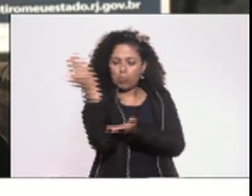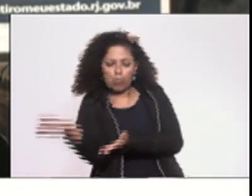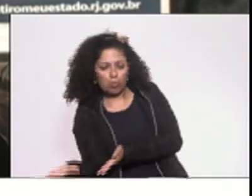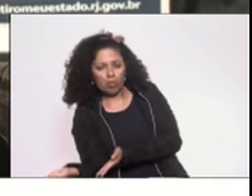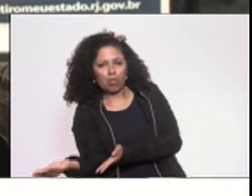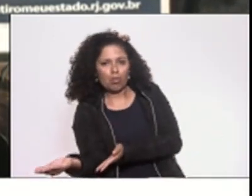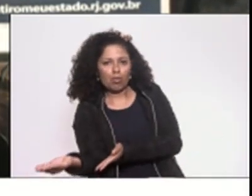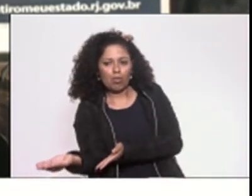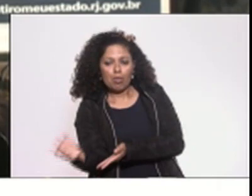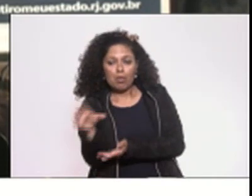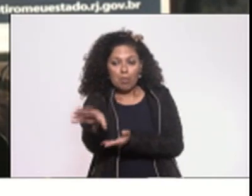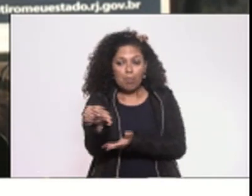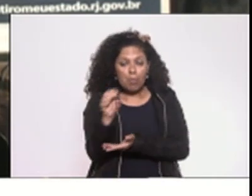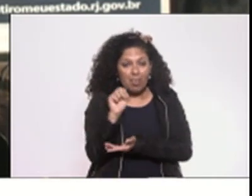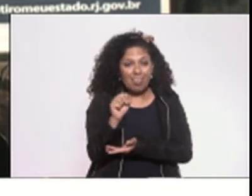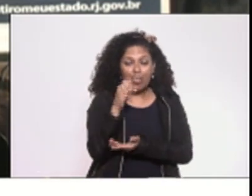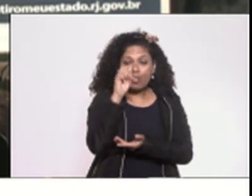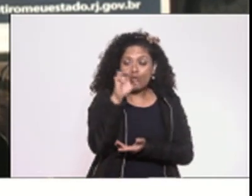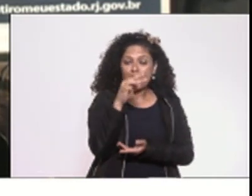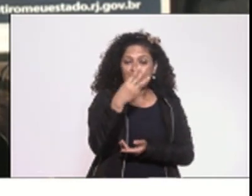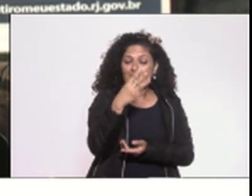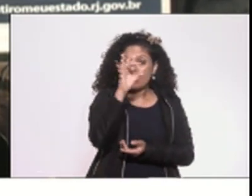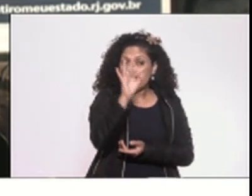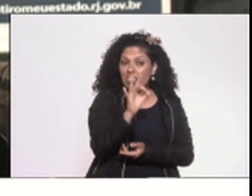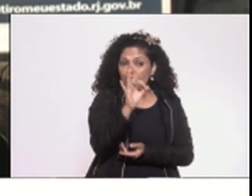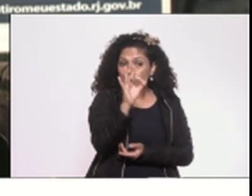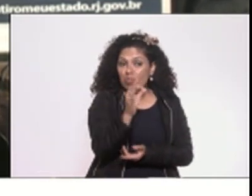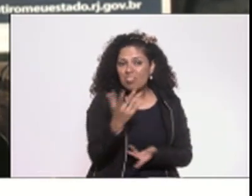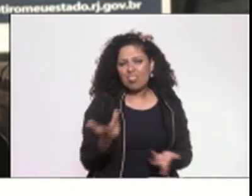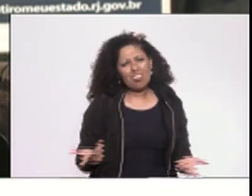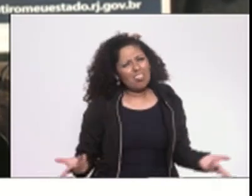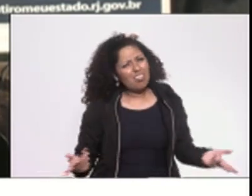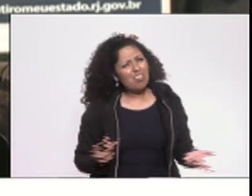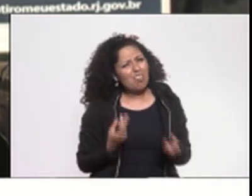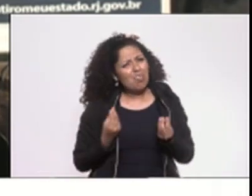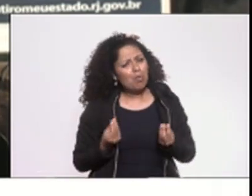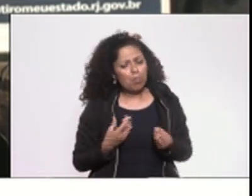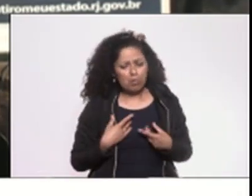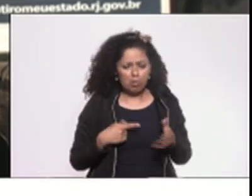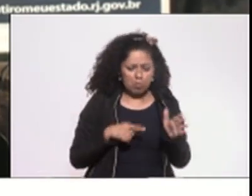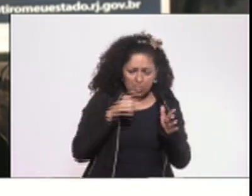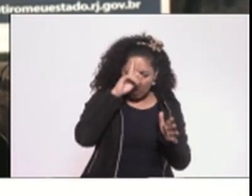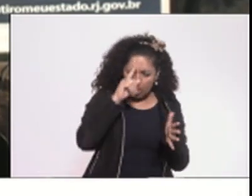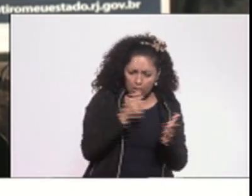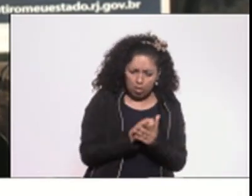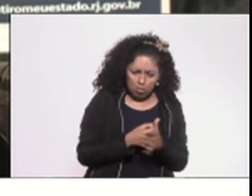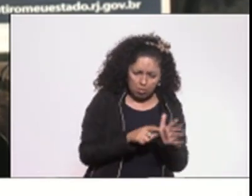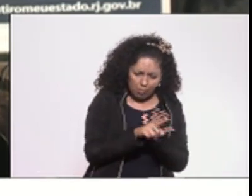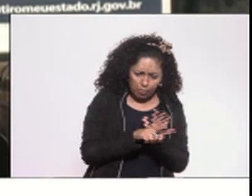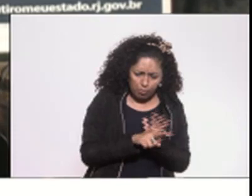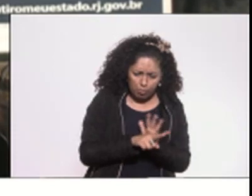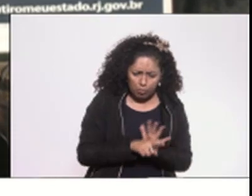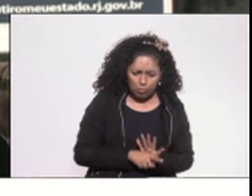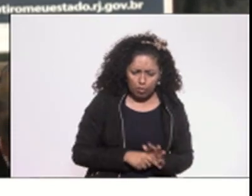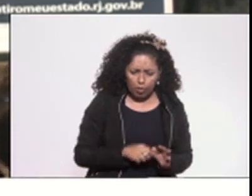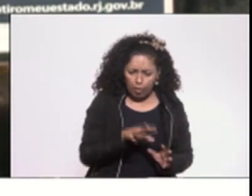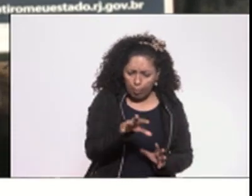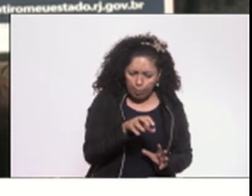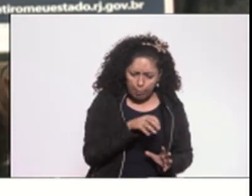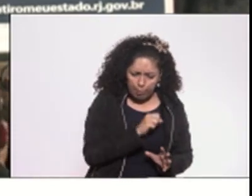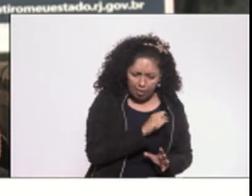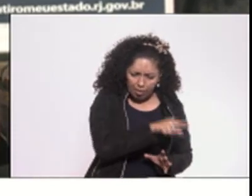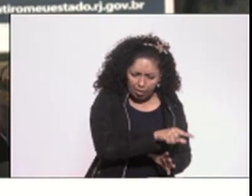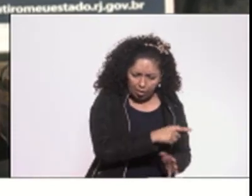Eu achei aquilo um absurdo e resolvi pesquisar outras formas de utilização para aquela